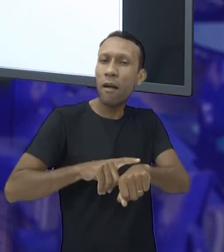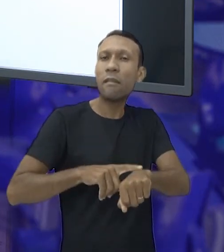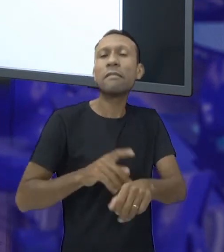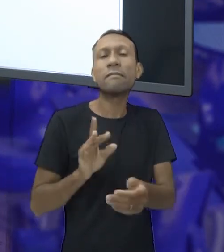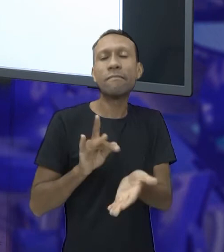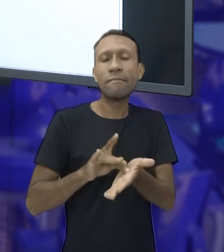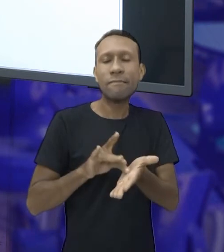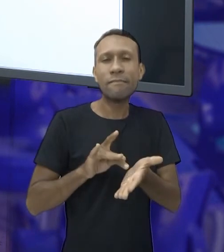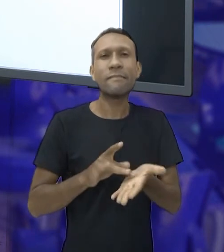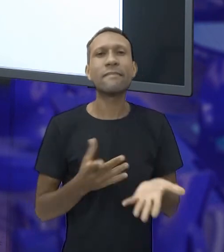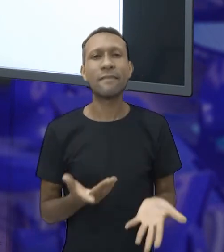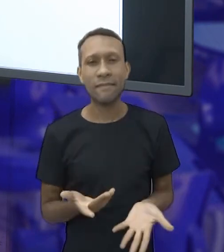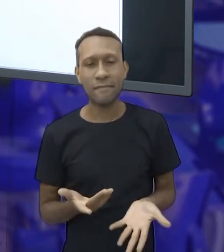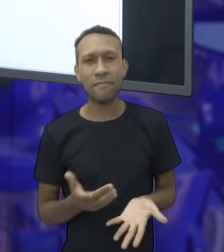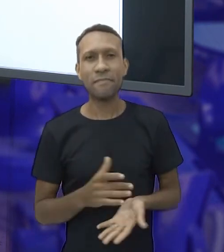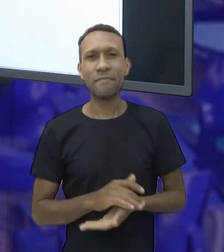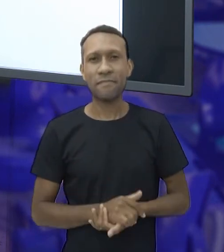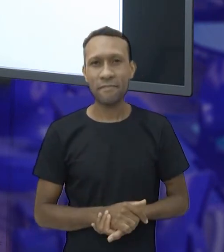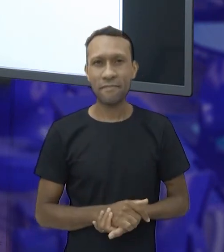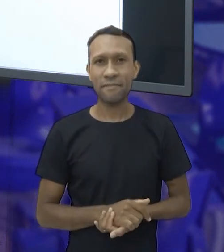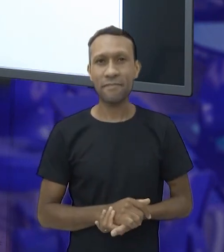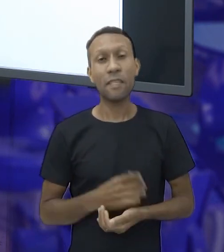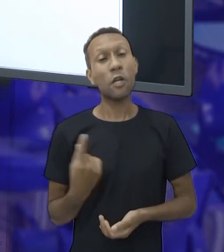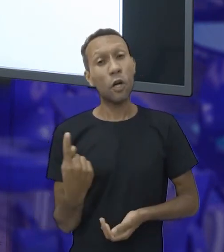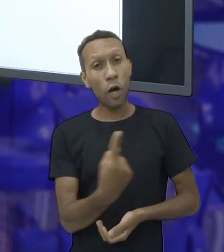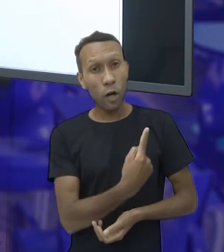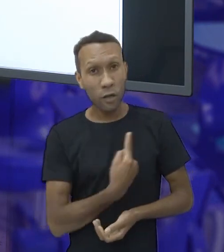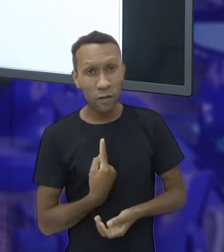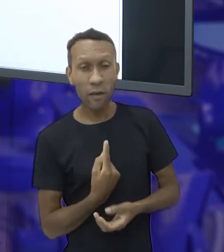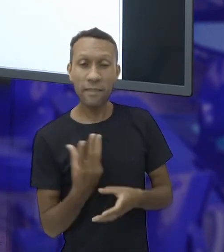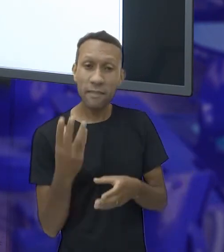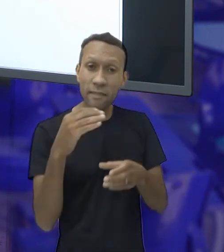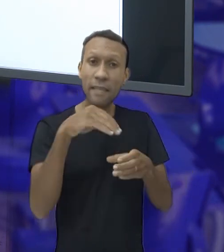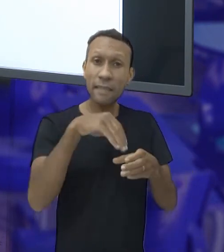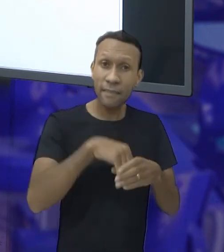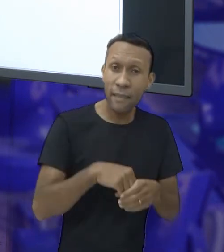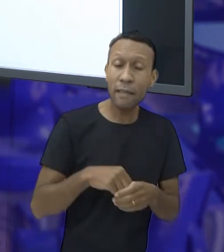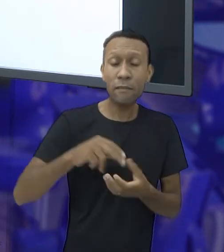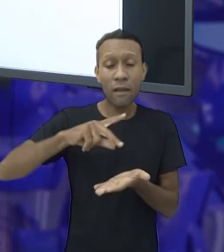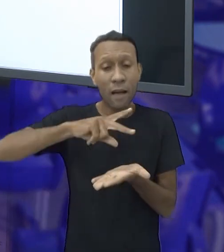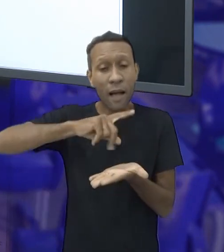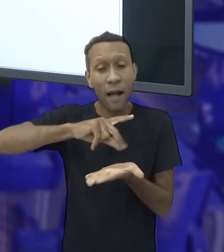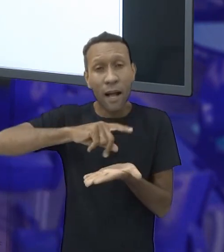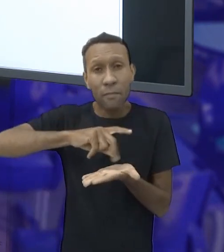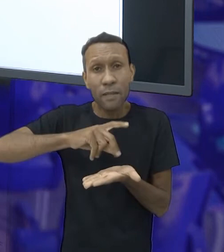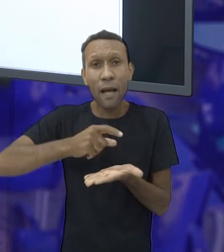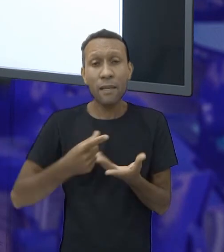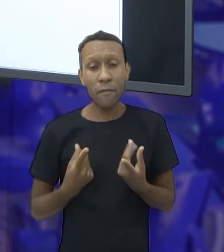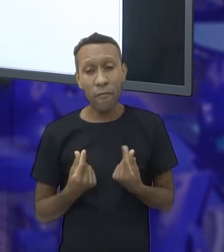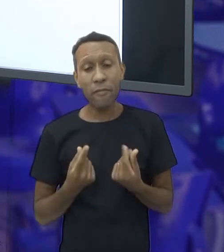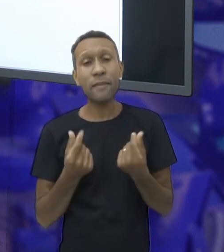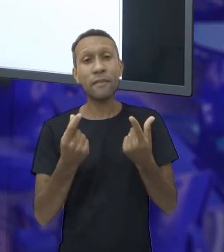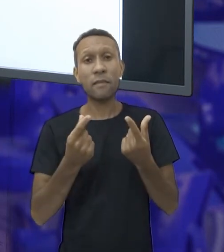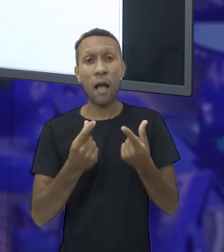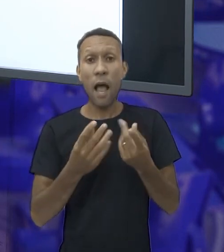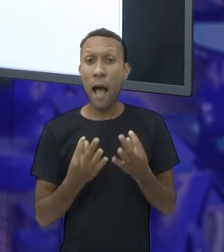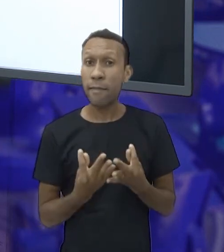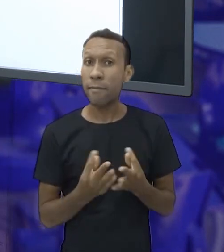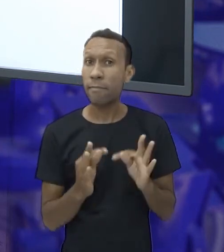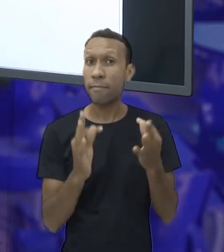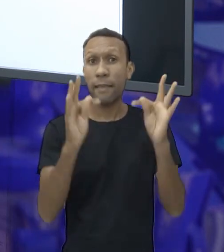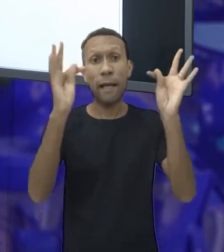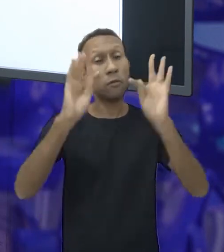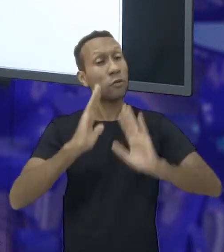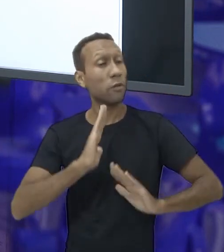vamos perceber que dentro dessa condição nós estamos inseridos desse capitalismo financeiro. A tecnologia avançou